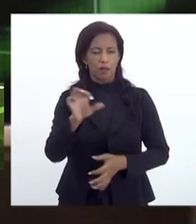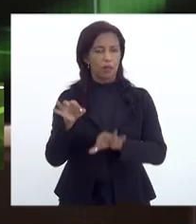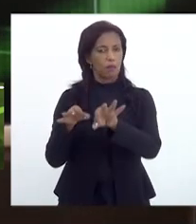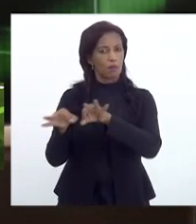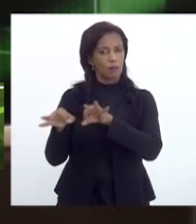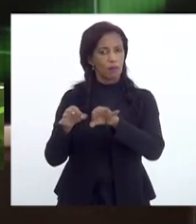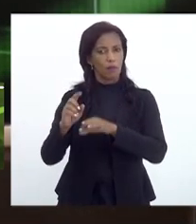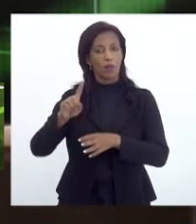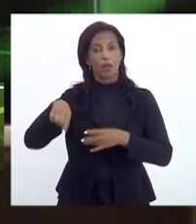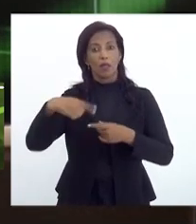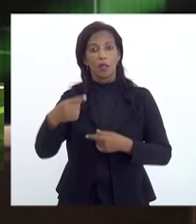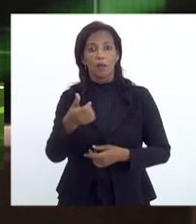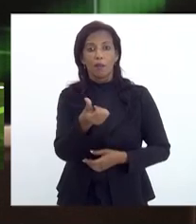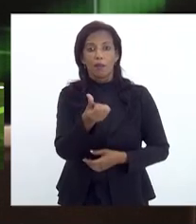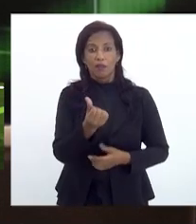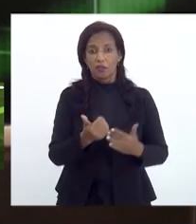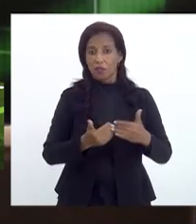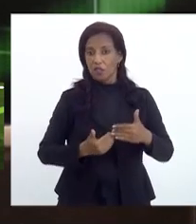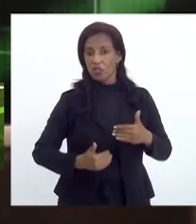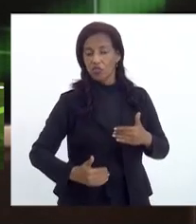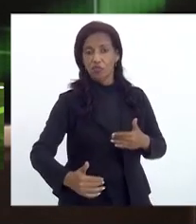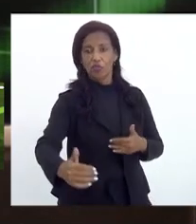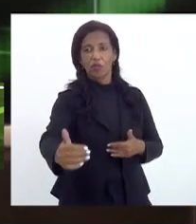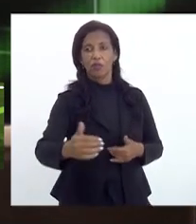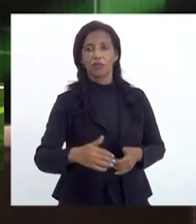E a partir de 16 horas